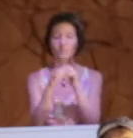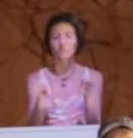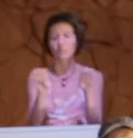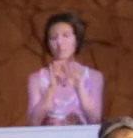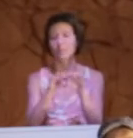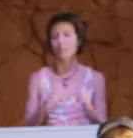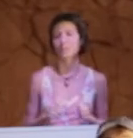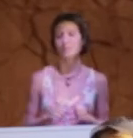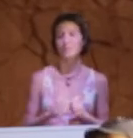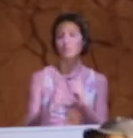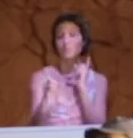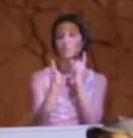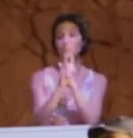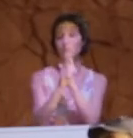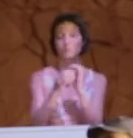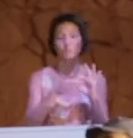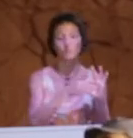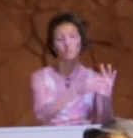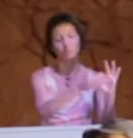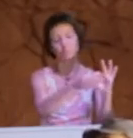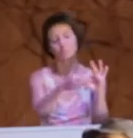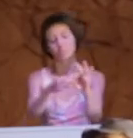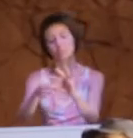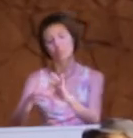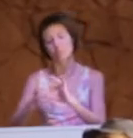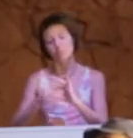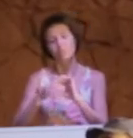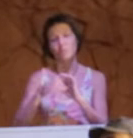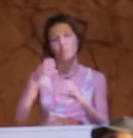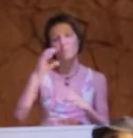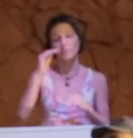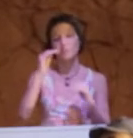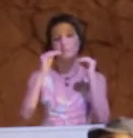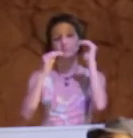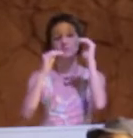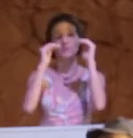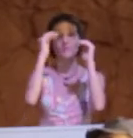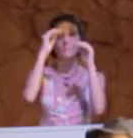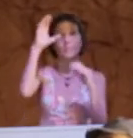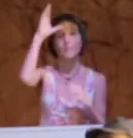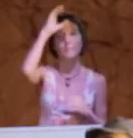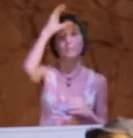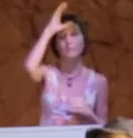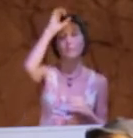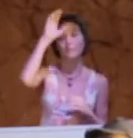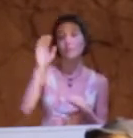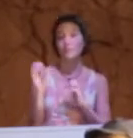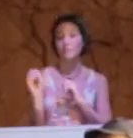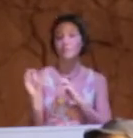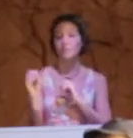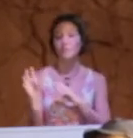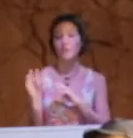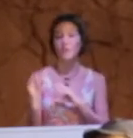daquilo que precisa estar junto para crescer, para aumentar, para se transformar no que era ruim para